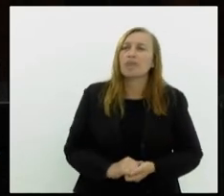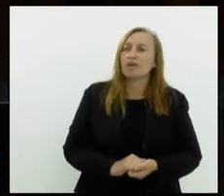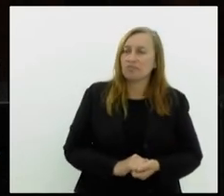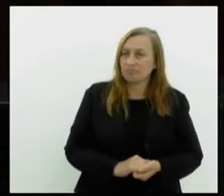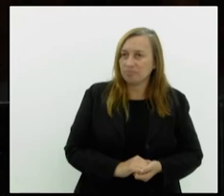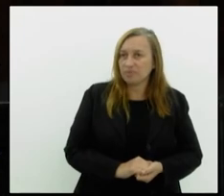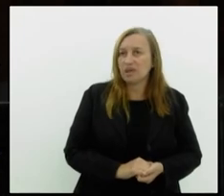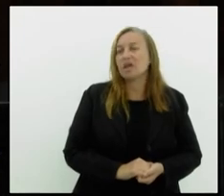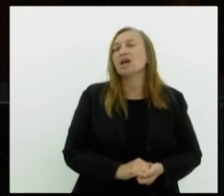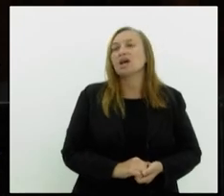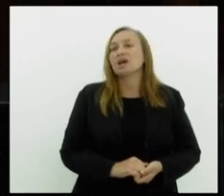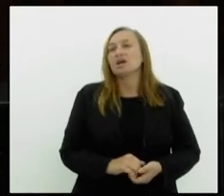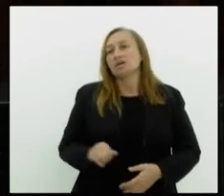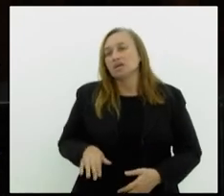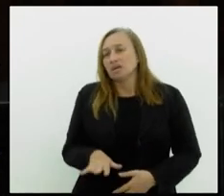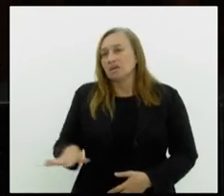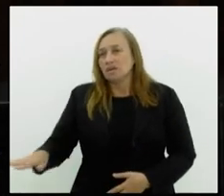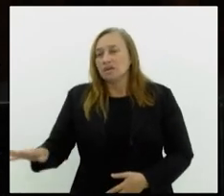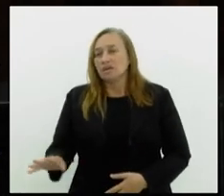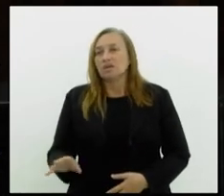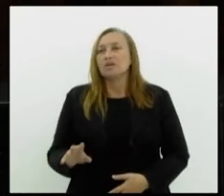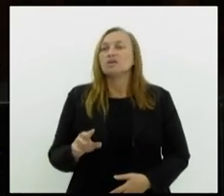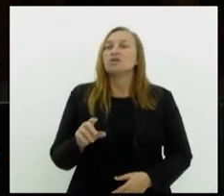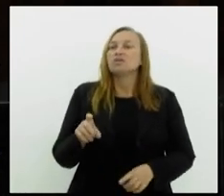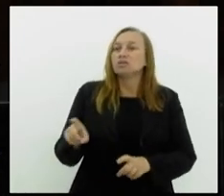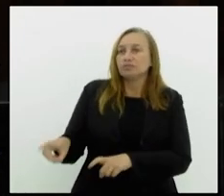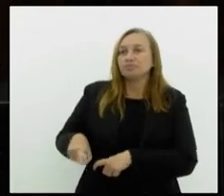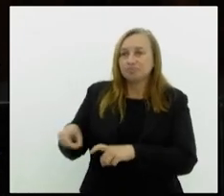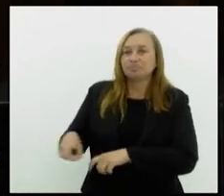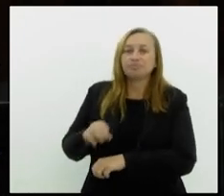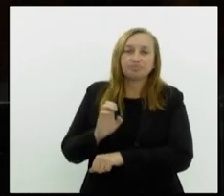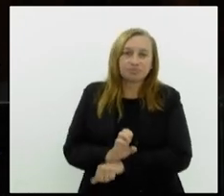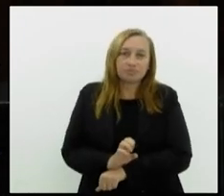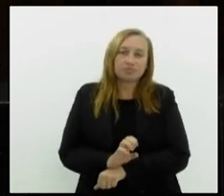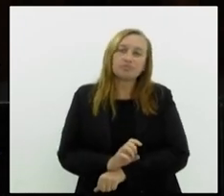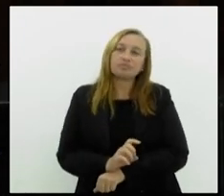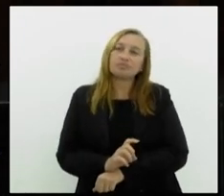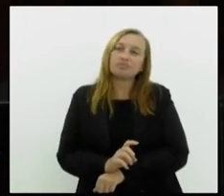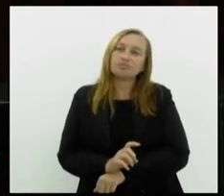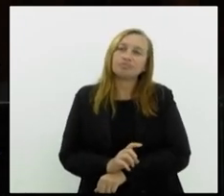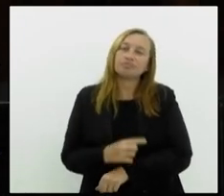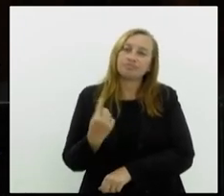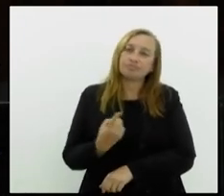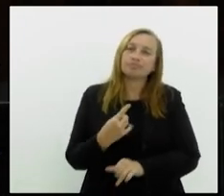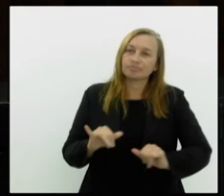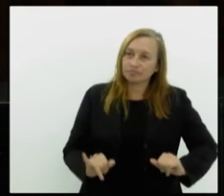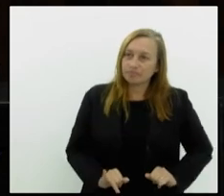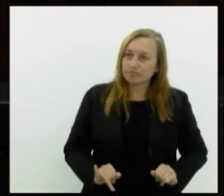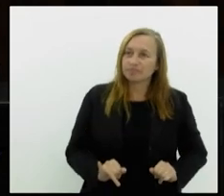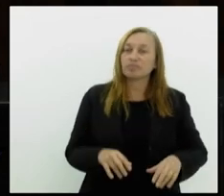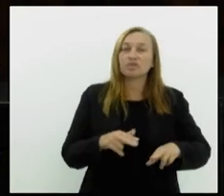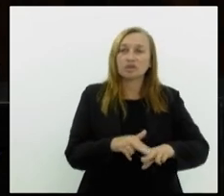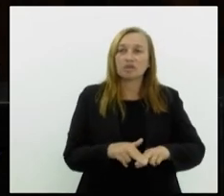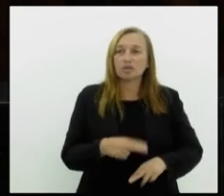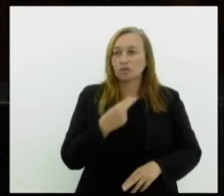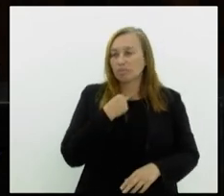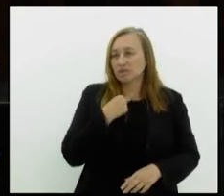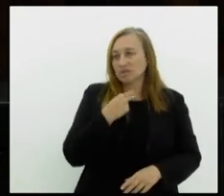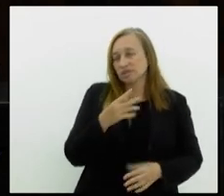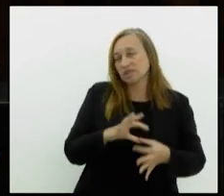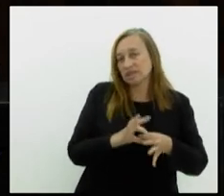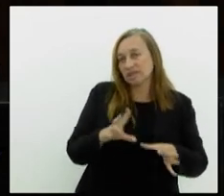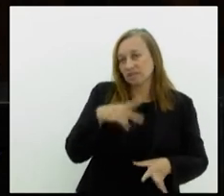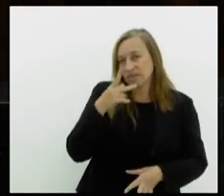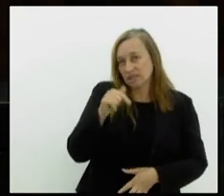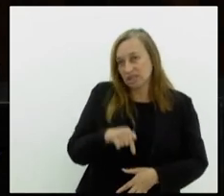da nossa periferia, da nossa região metropolitana, do interior do estado, estamos sujeitos ao crime organizado. Portanto, eu não posso deixar de me